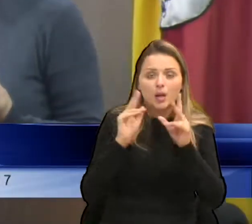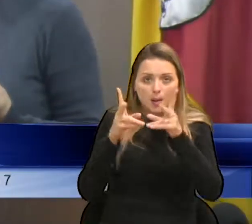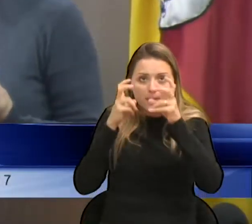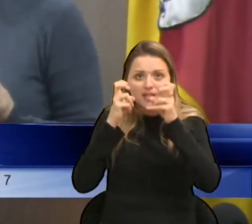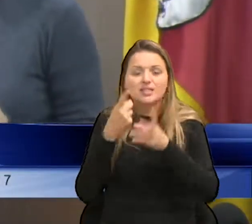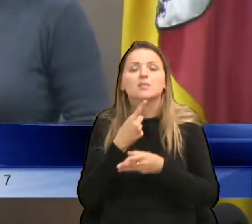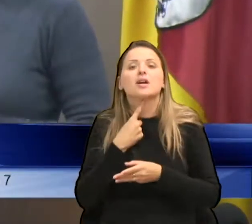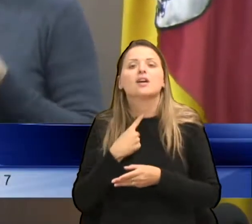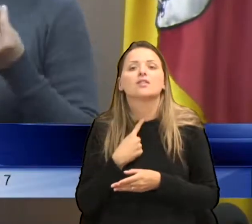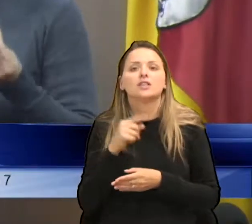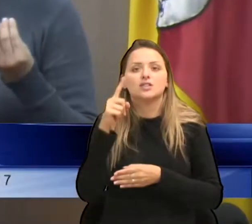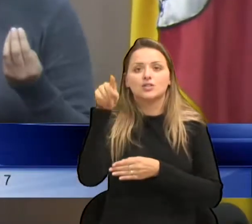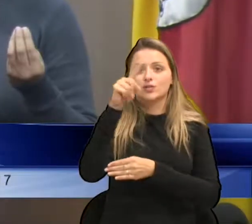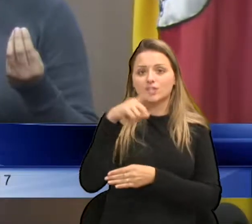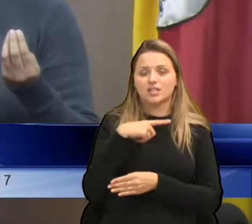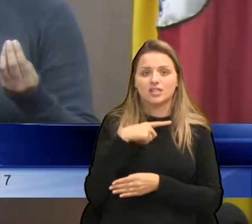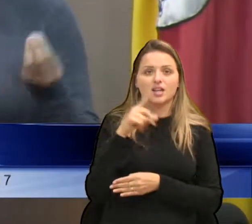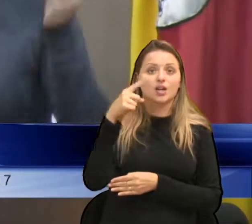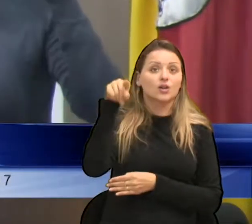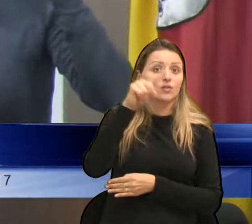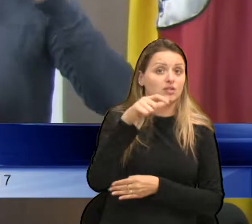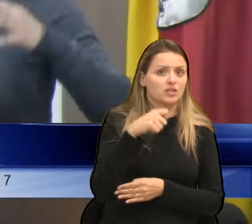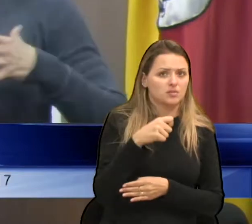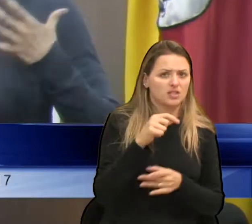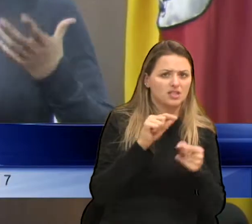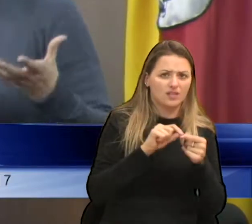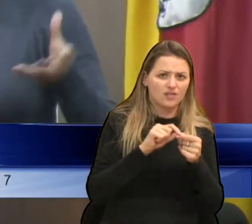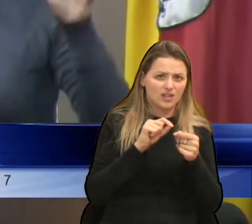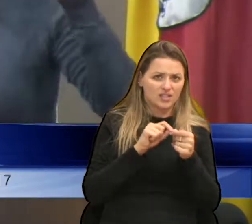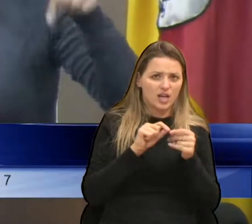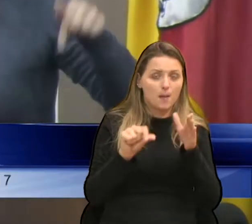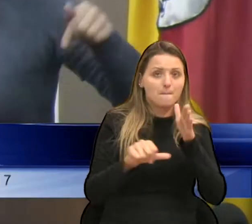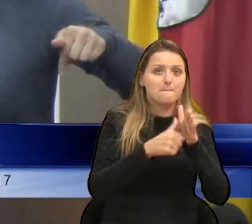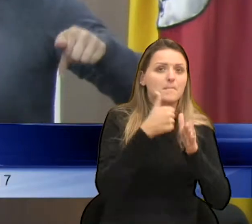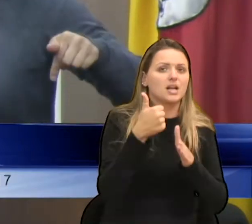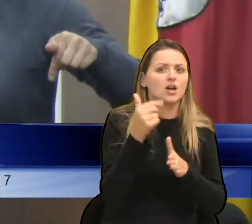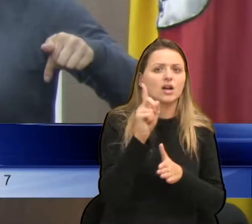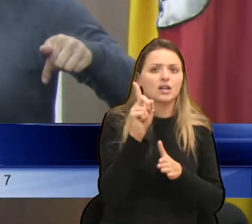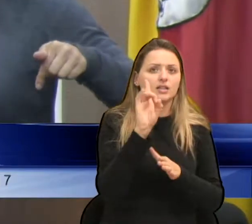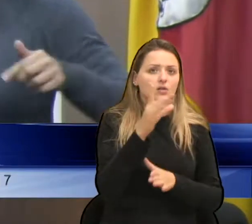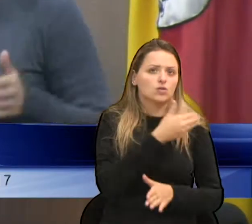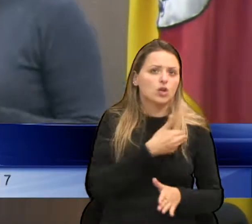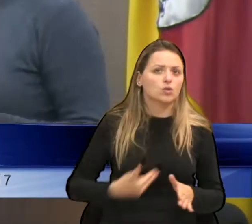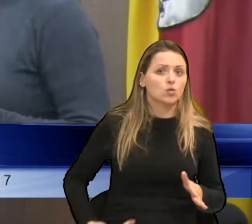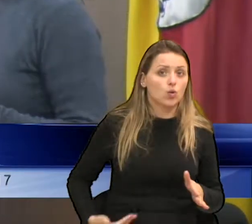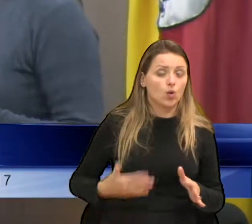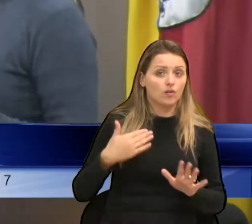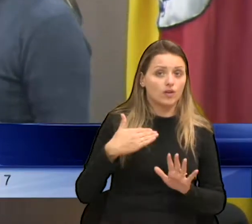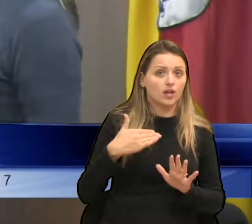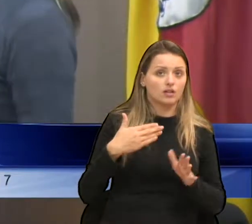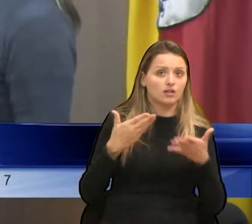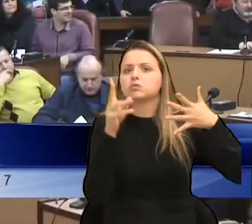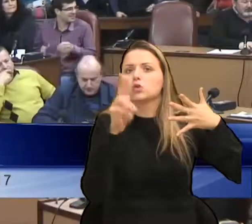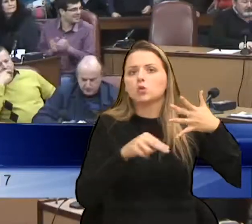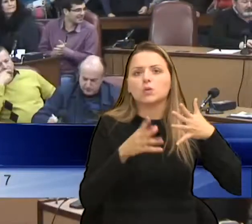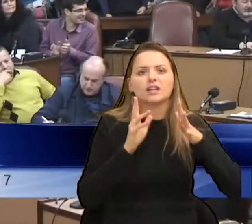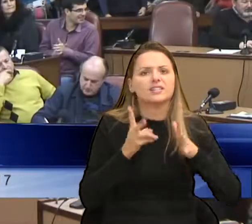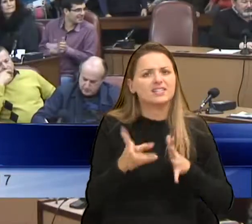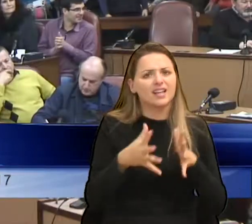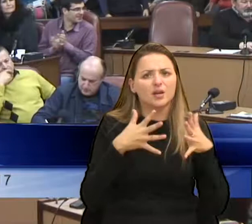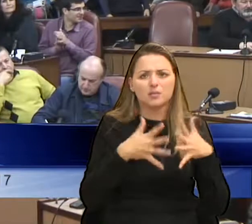dos produtores grande em quase todas as manifestações foi destacada a